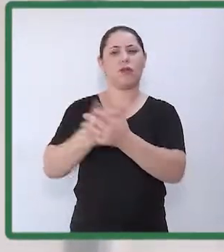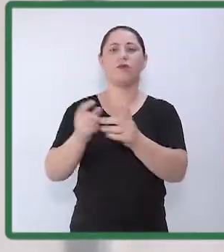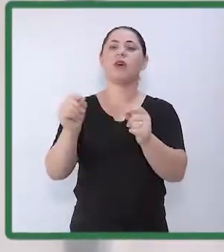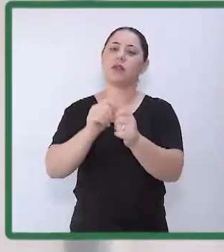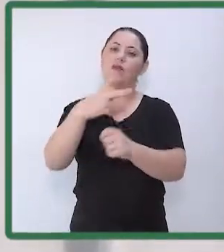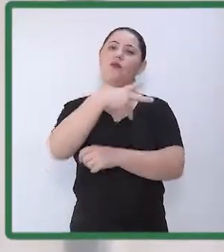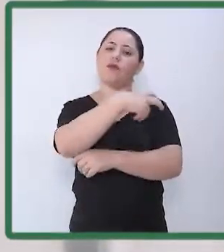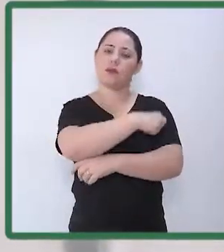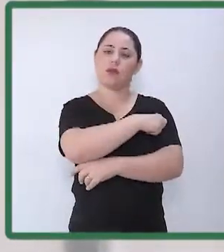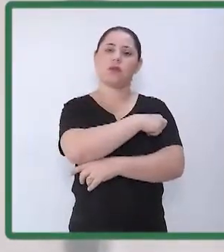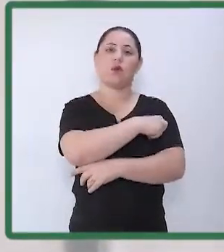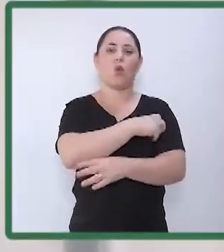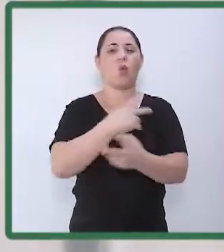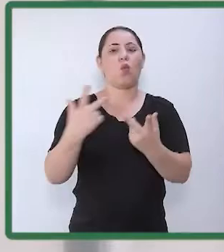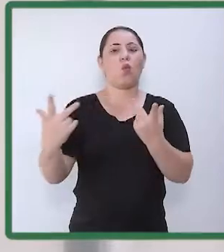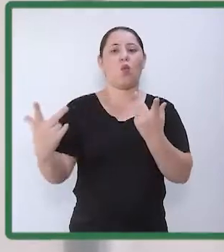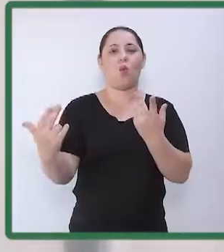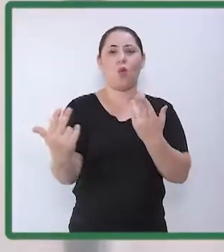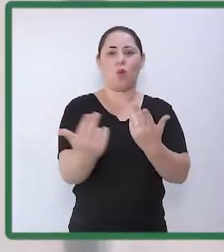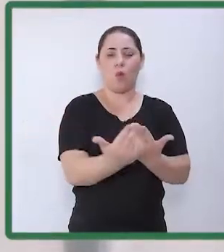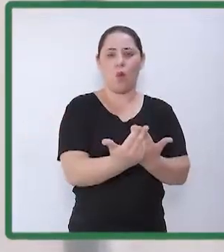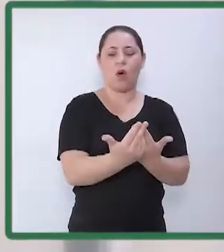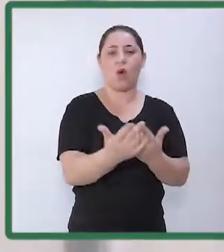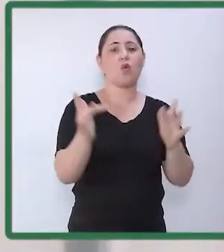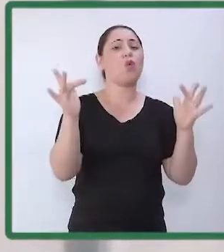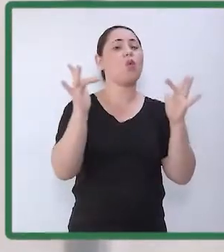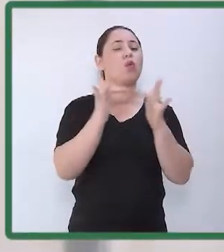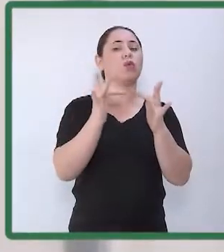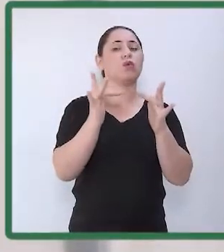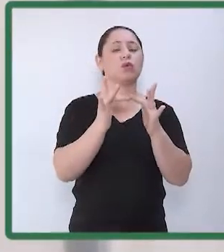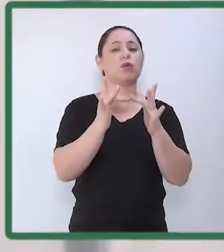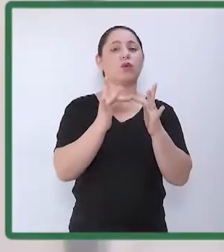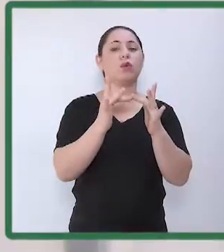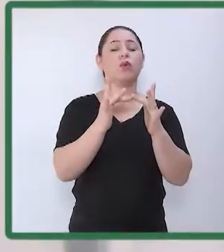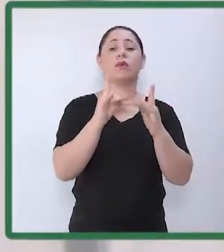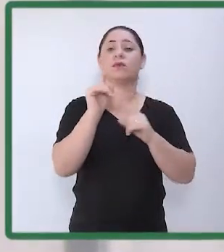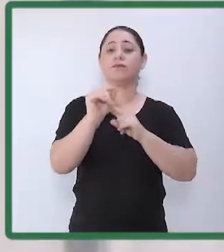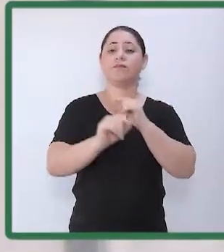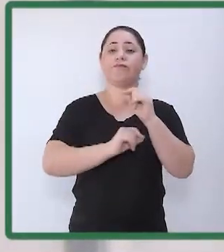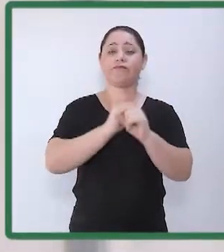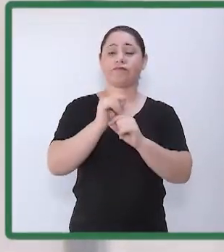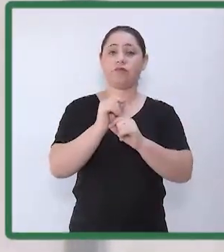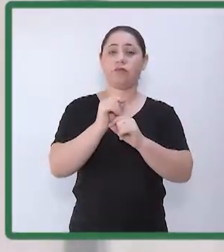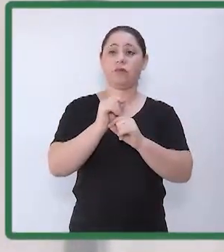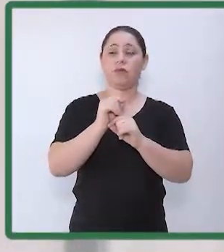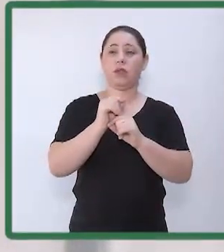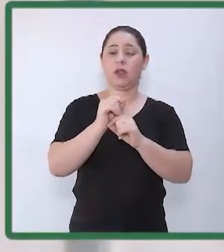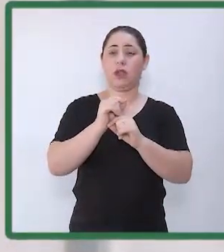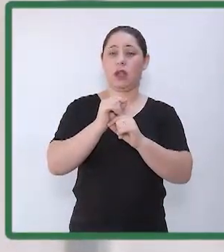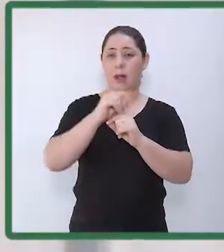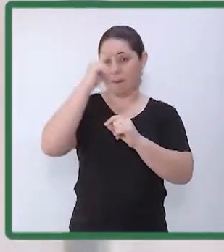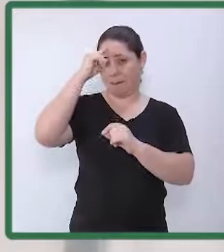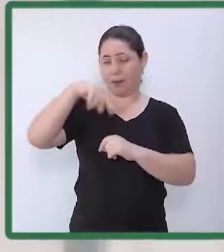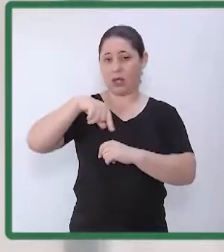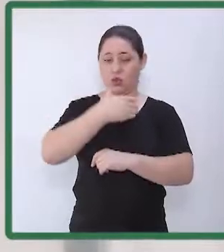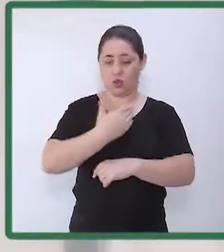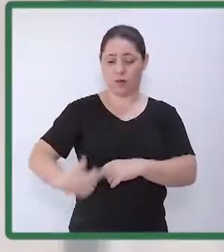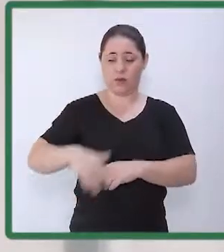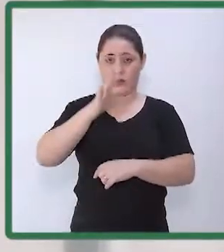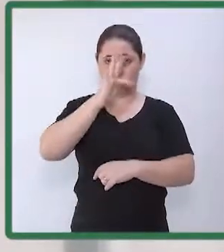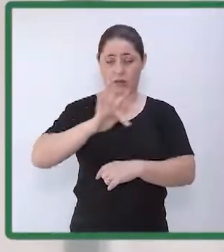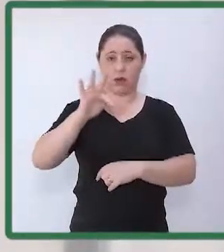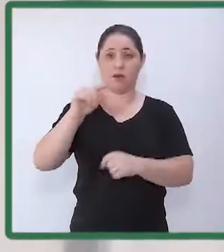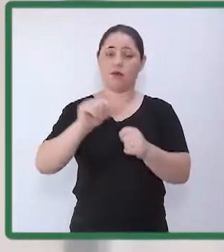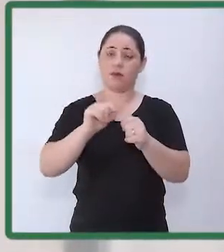Fazendo a vacinação de acordo com o que nos enviado, né, pelo governo